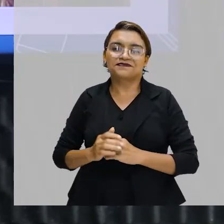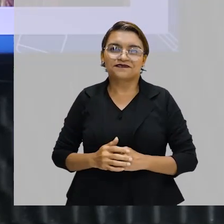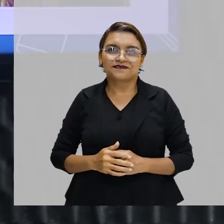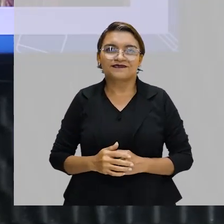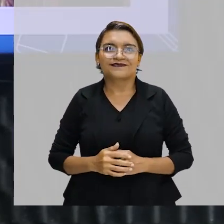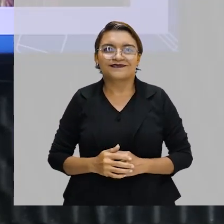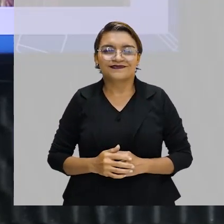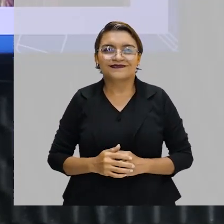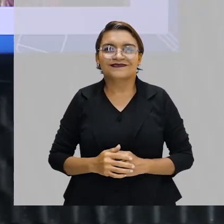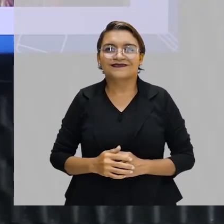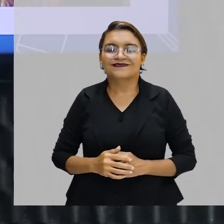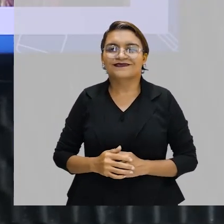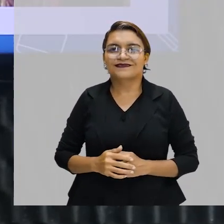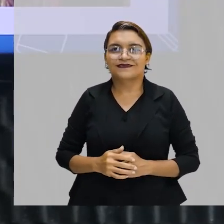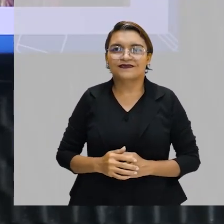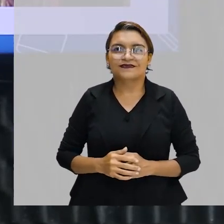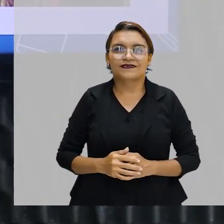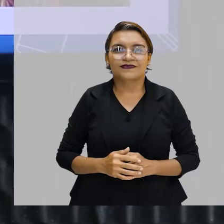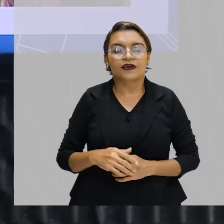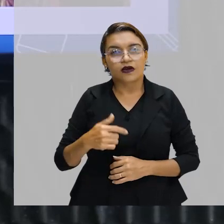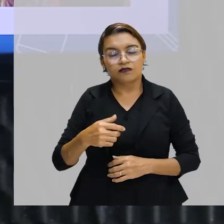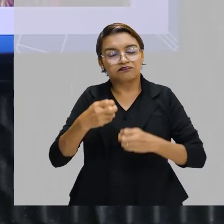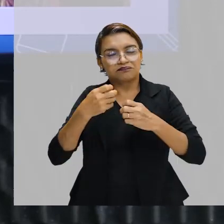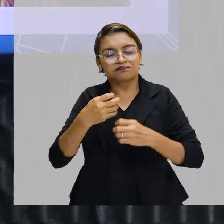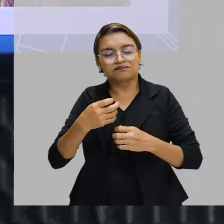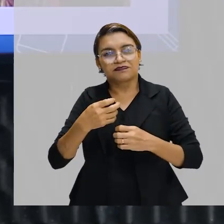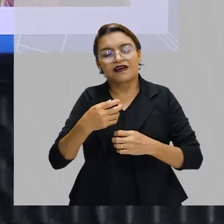eu ia falar Revolução, né? Revolução